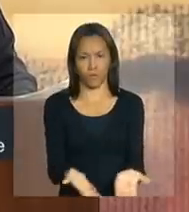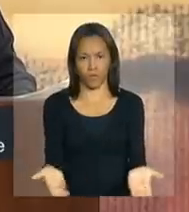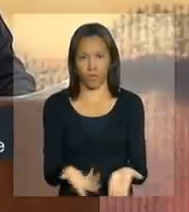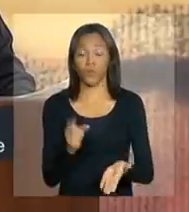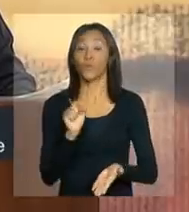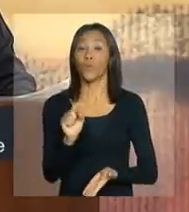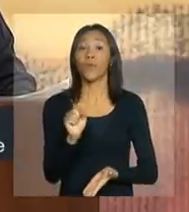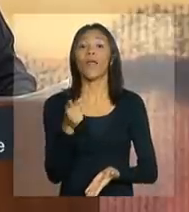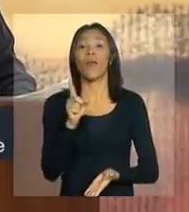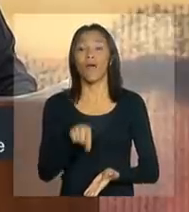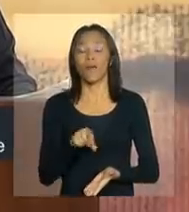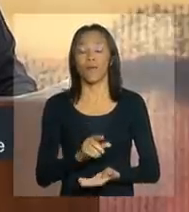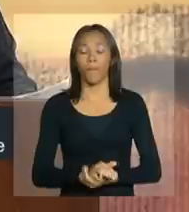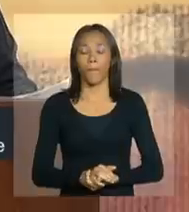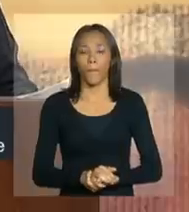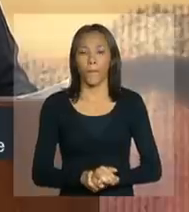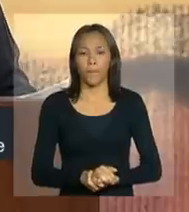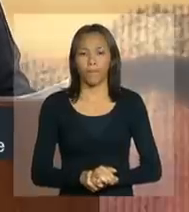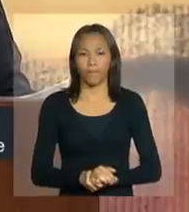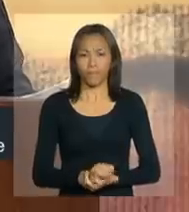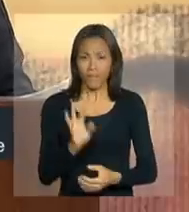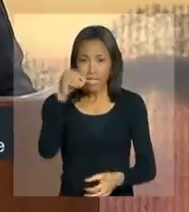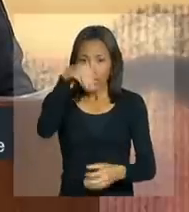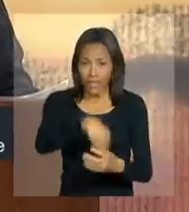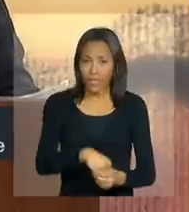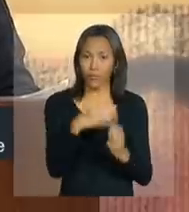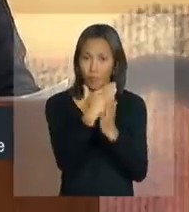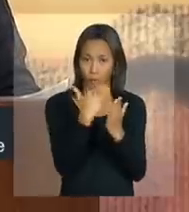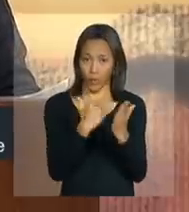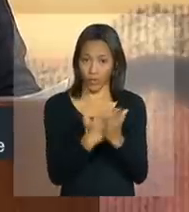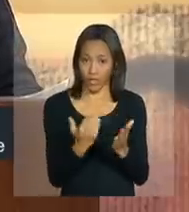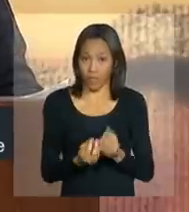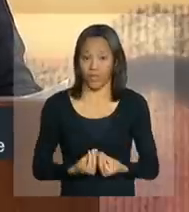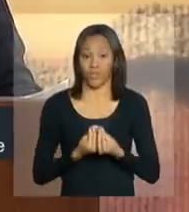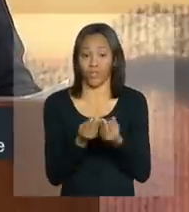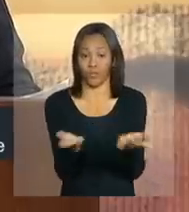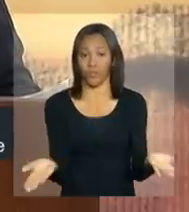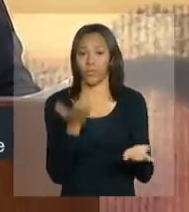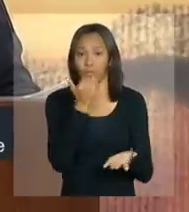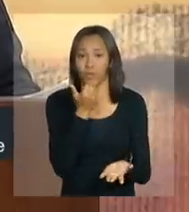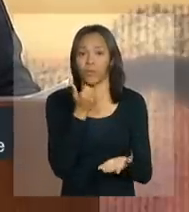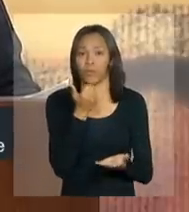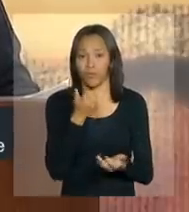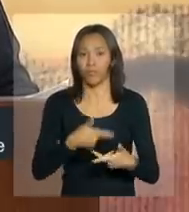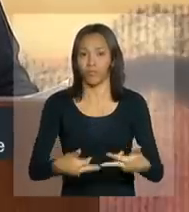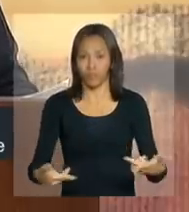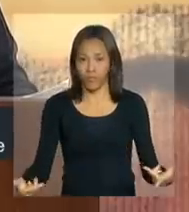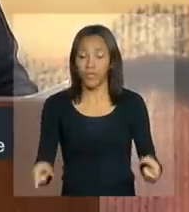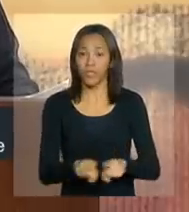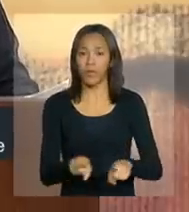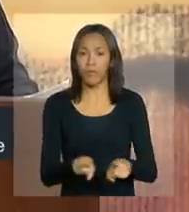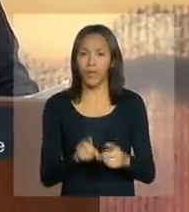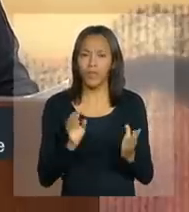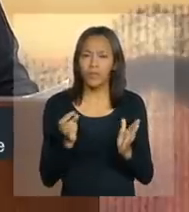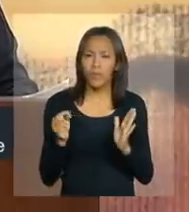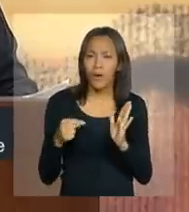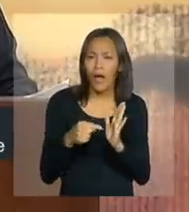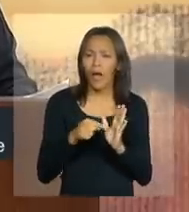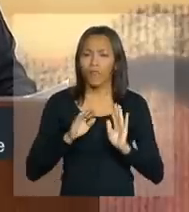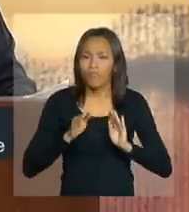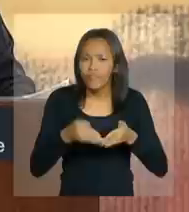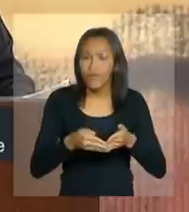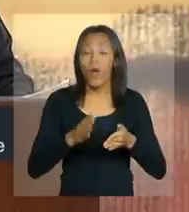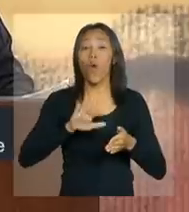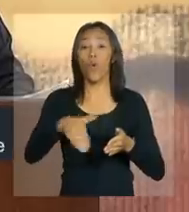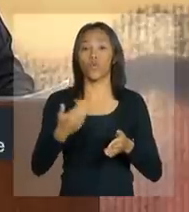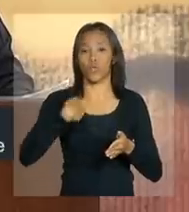a identificação dentro do programa de aquisição de alimentos de uma modalidade específica onde nós vamos